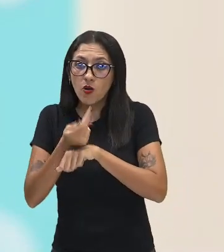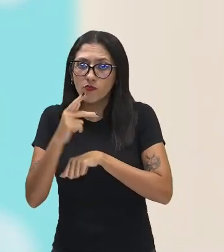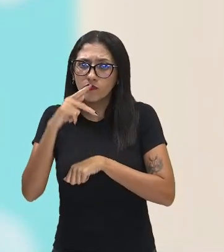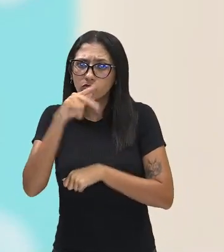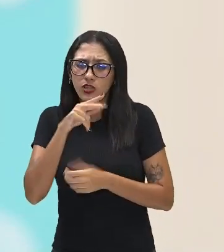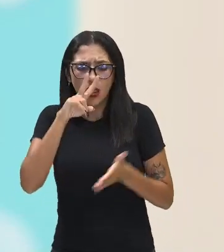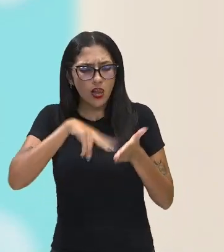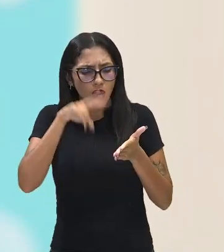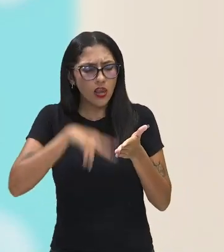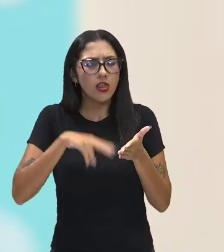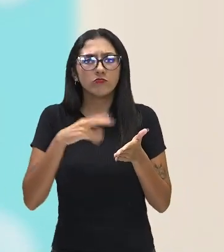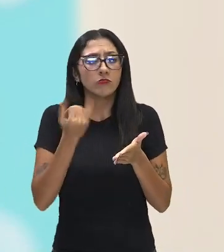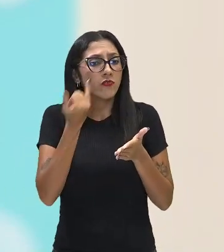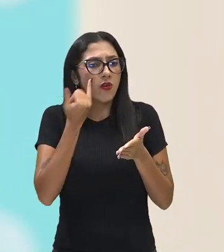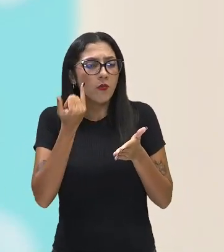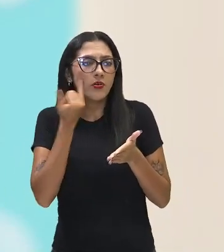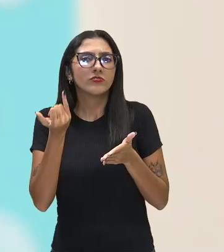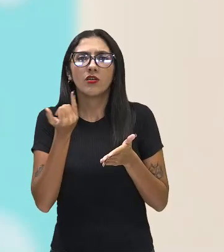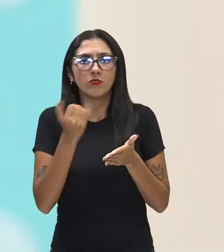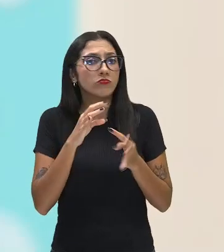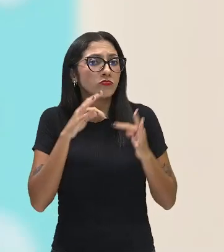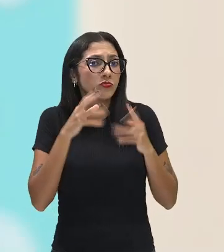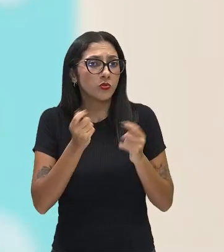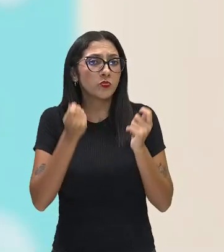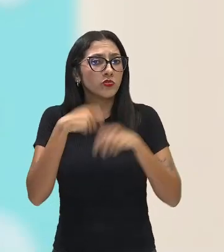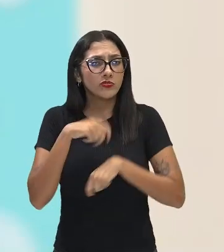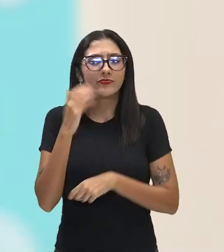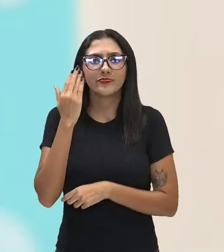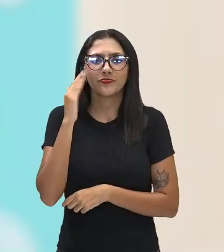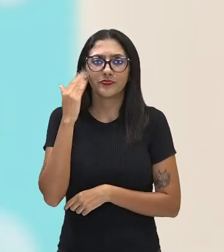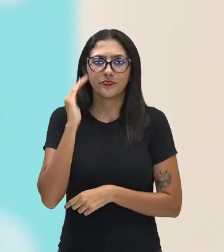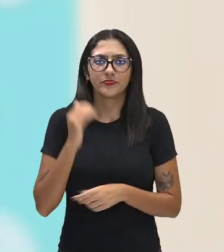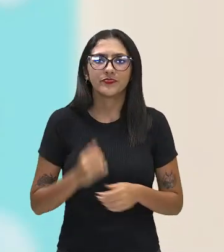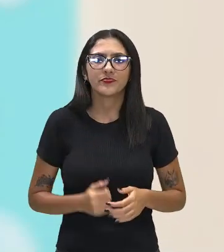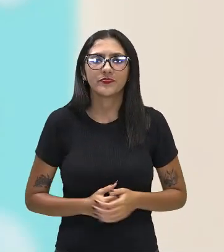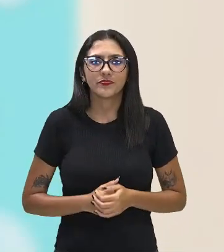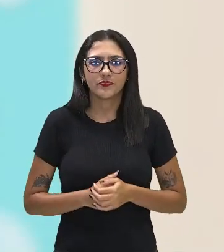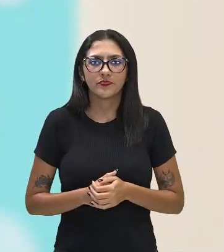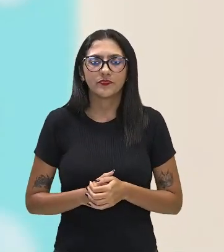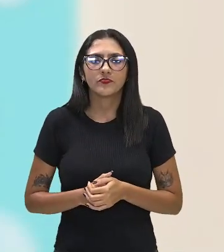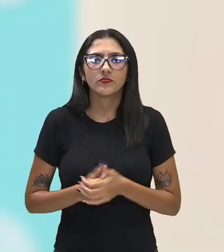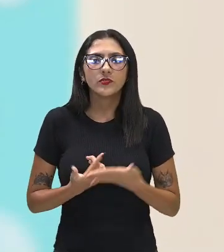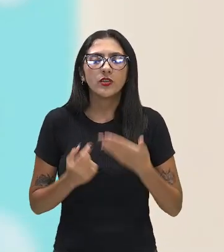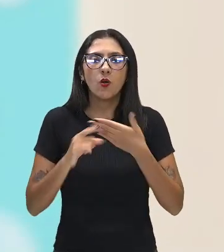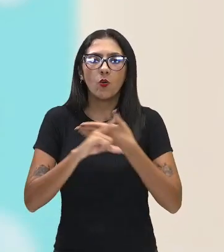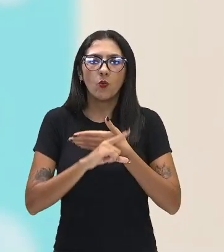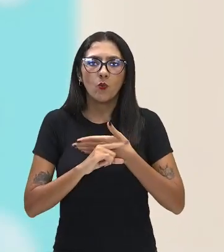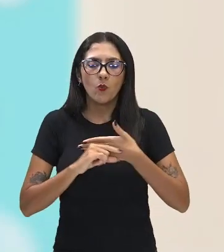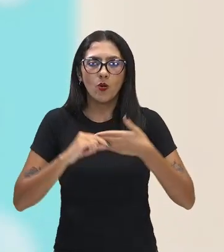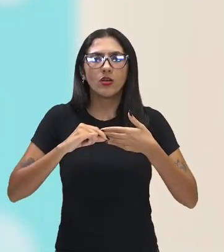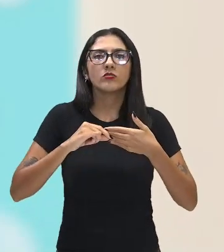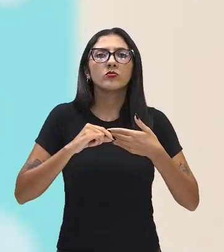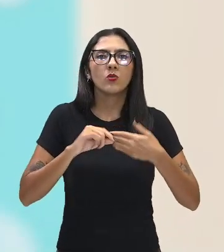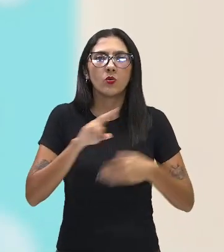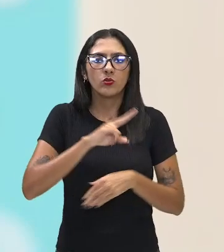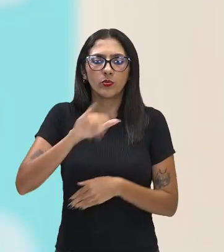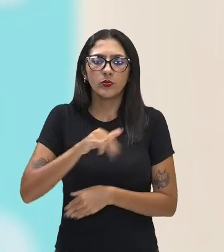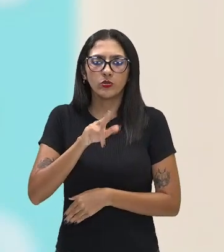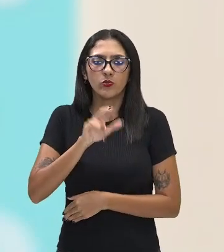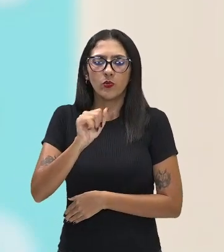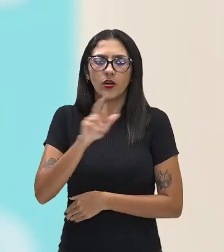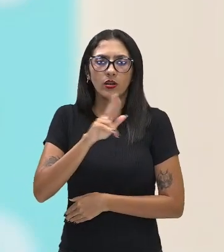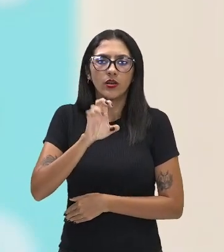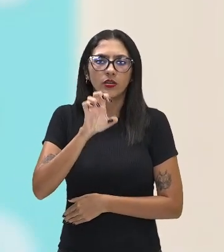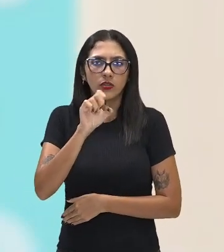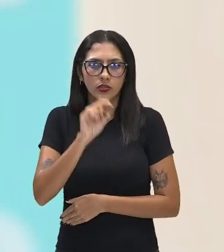artigo. Então, a seguir você vai ver esse artigo acadêmico produzido por Juarez Dairel, né, que é professor da